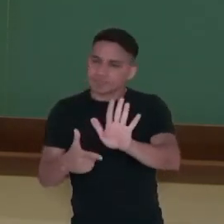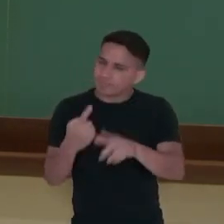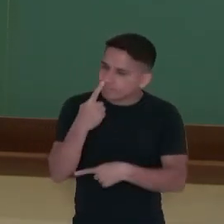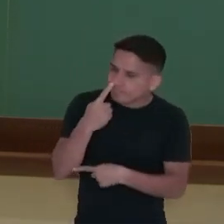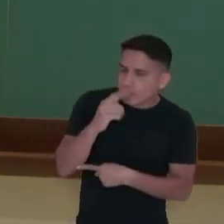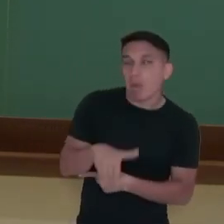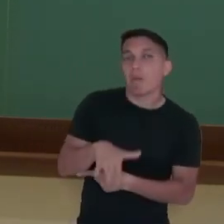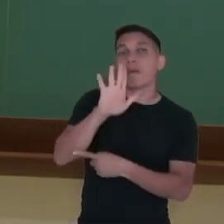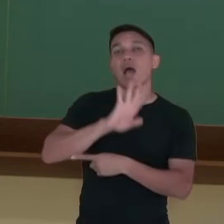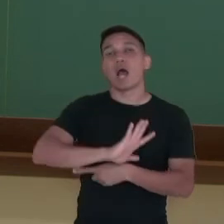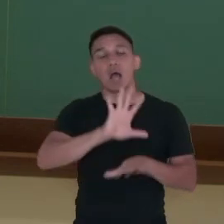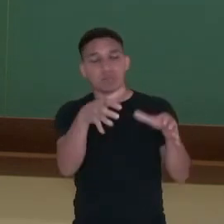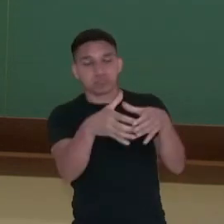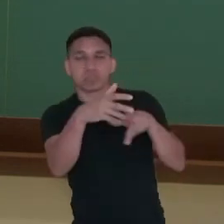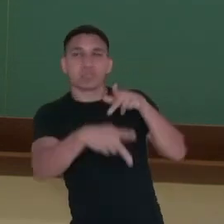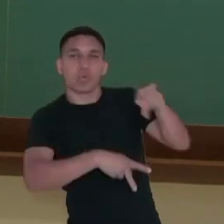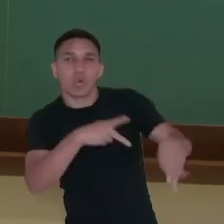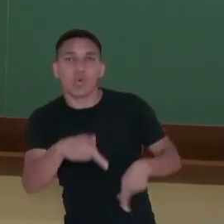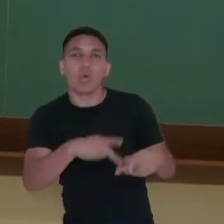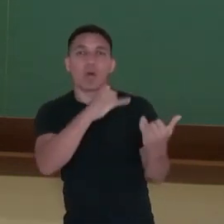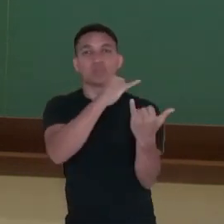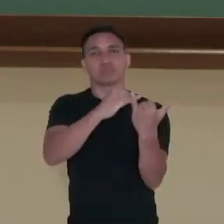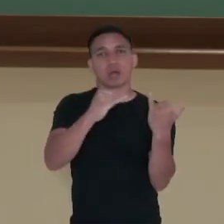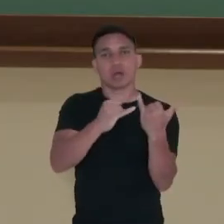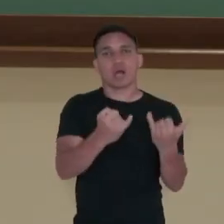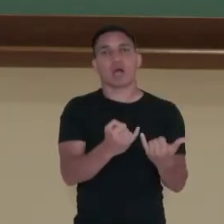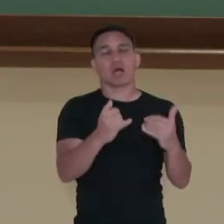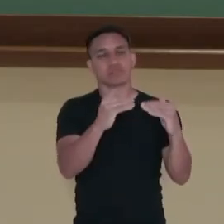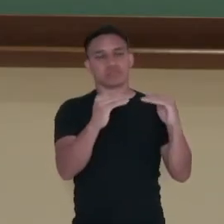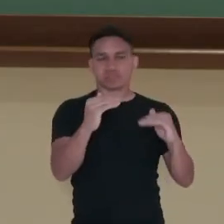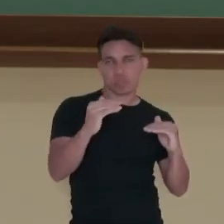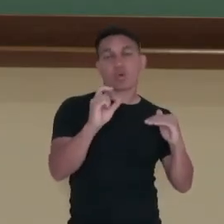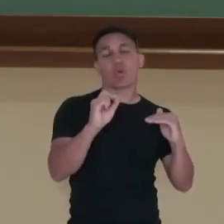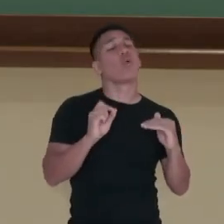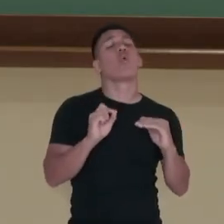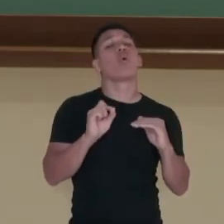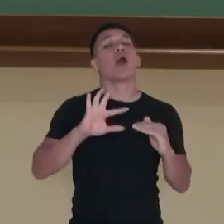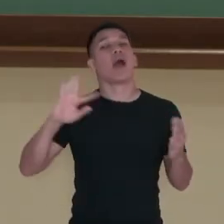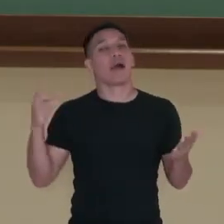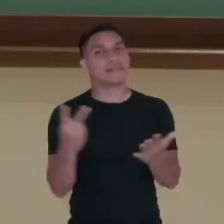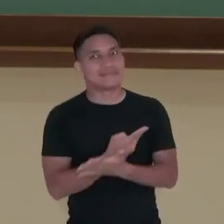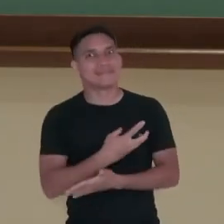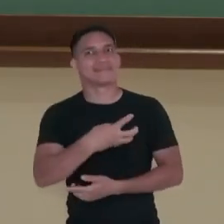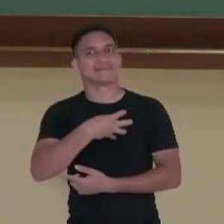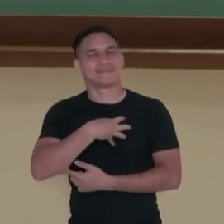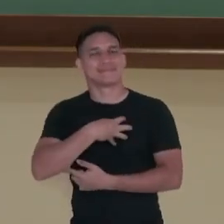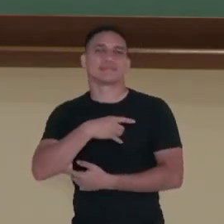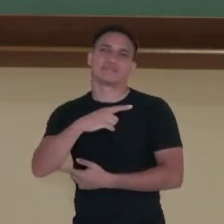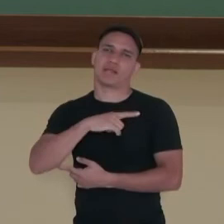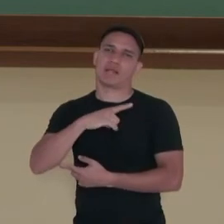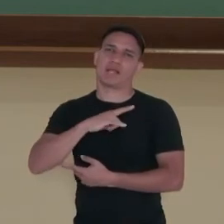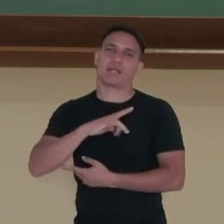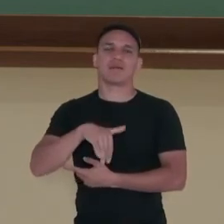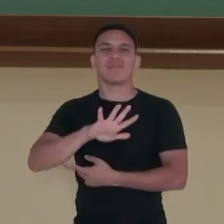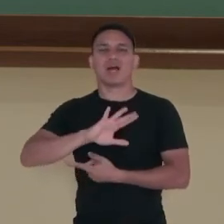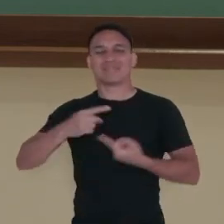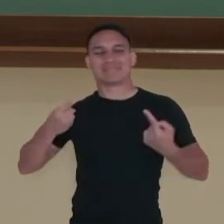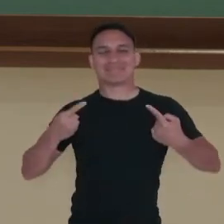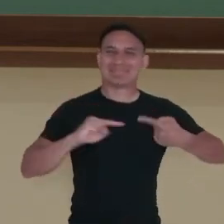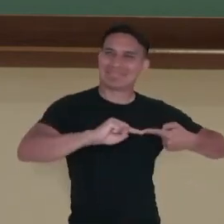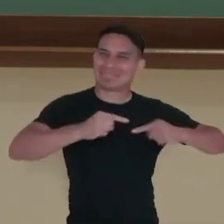de camadas mais populares e da classe média. Porém, isso levou a um acirramento dessa divisão da sociedade,